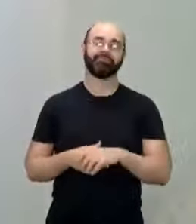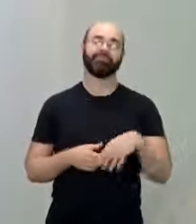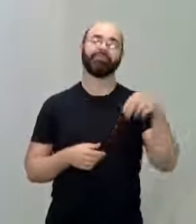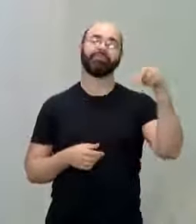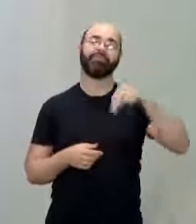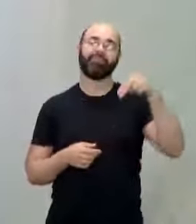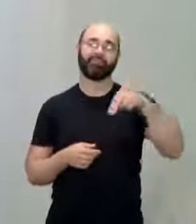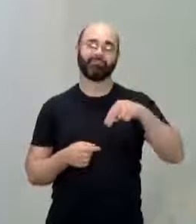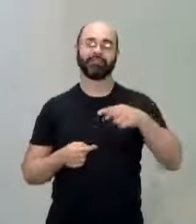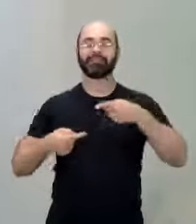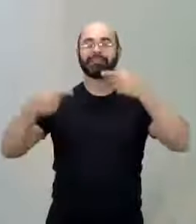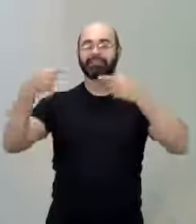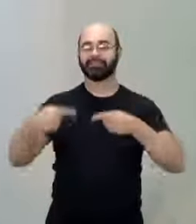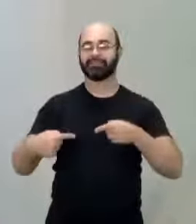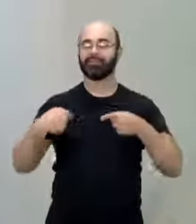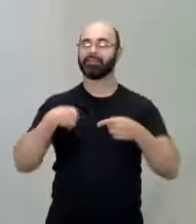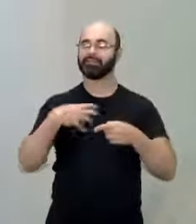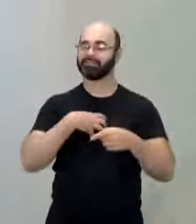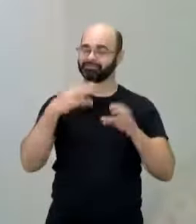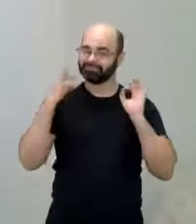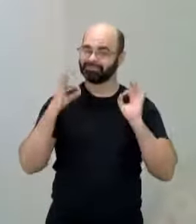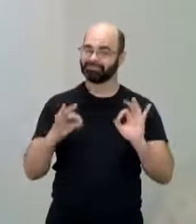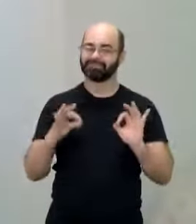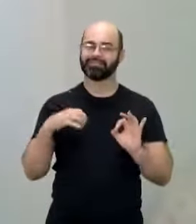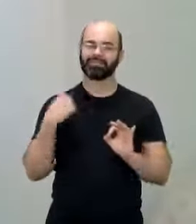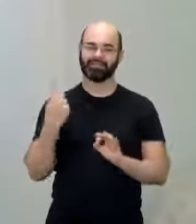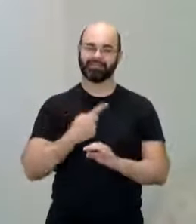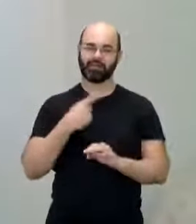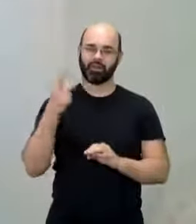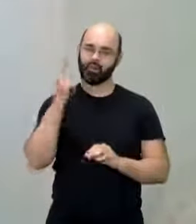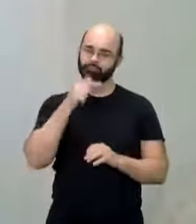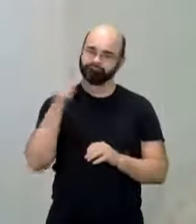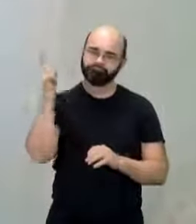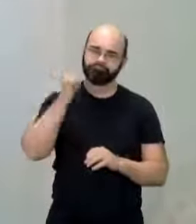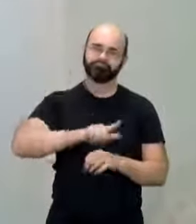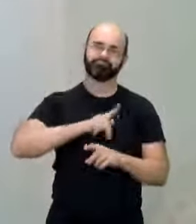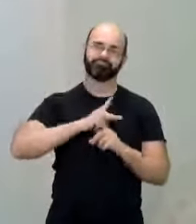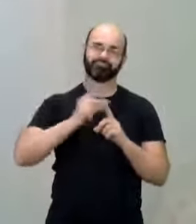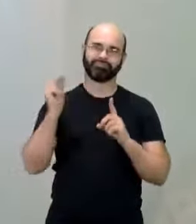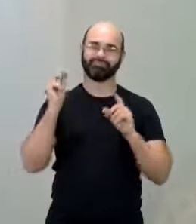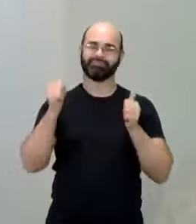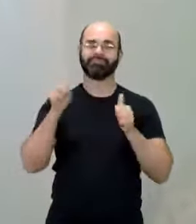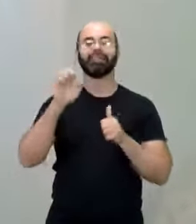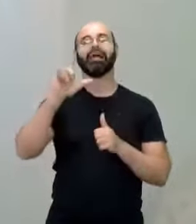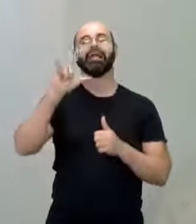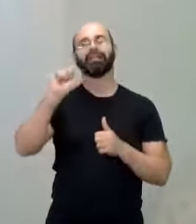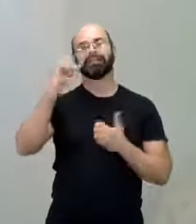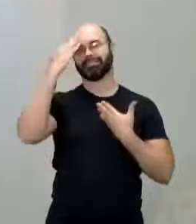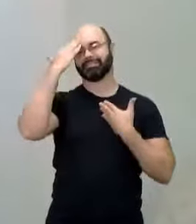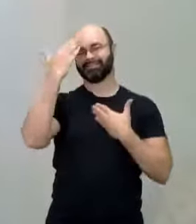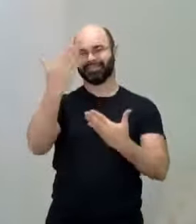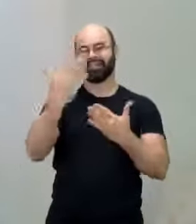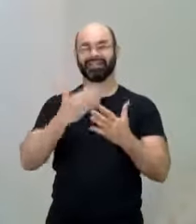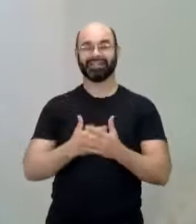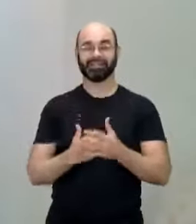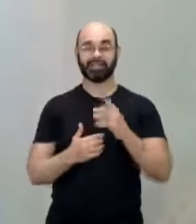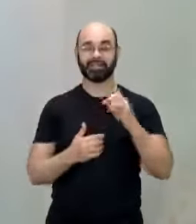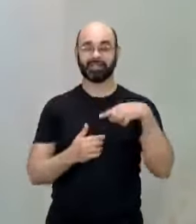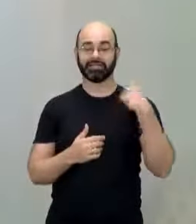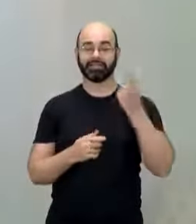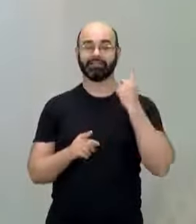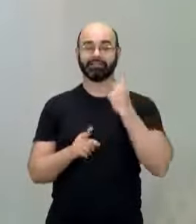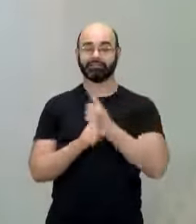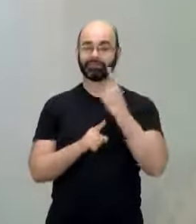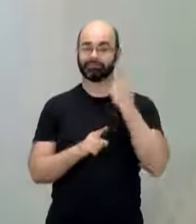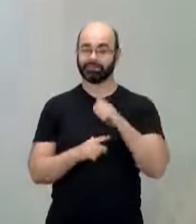seja desafiador, mas eu tenho certeza que a gente vai passar por mais essa, tá bom? Elis, obrigada. A gente se vê,